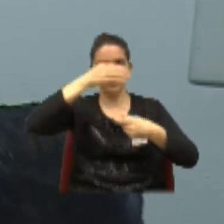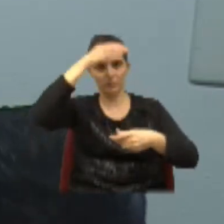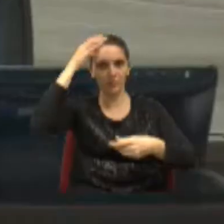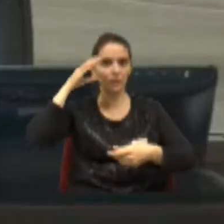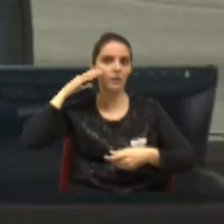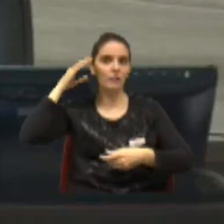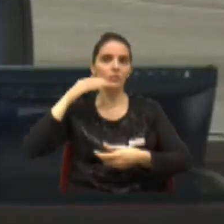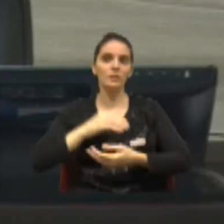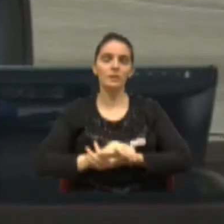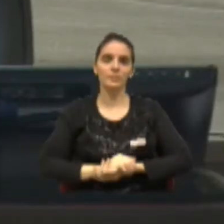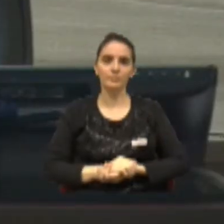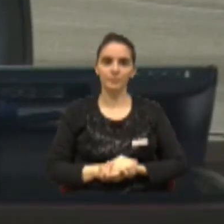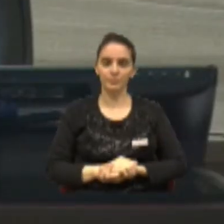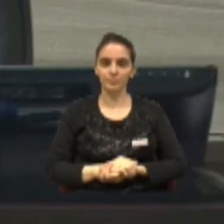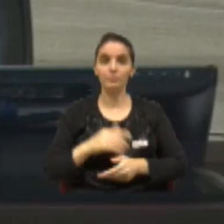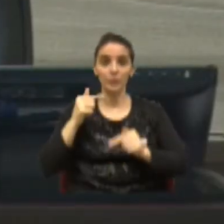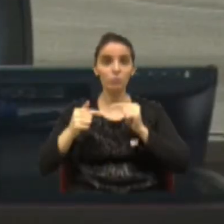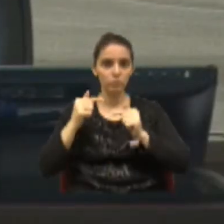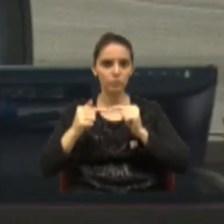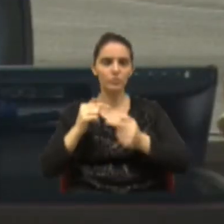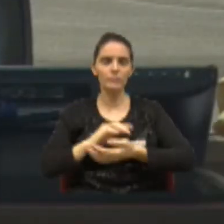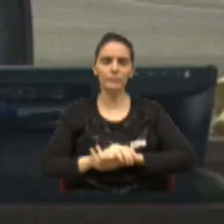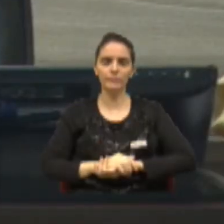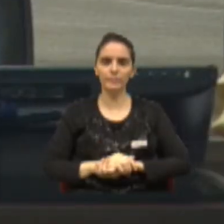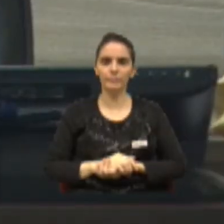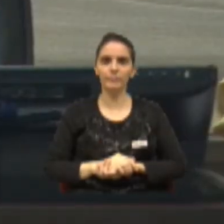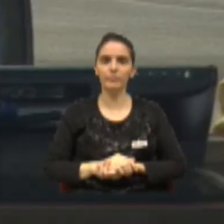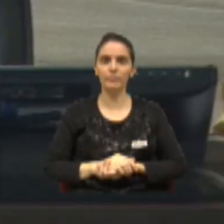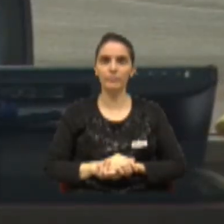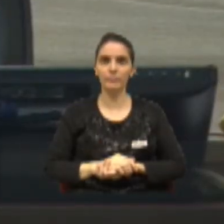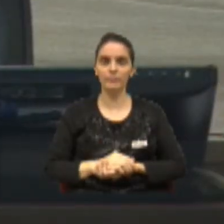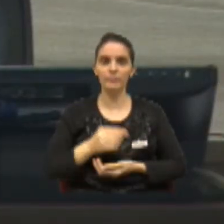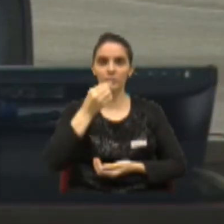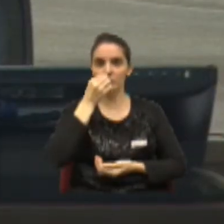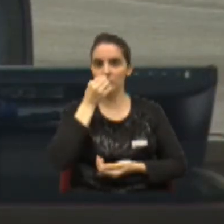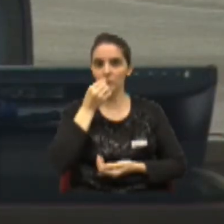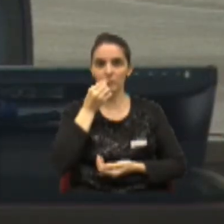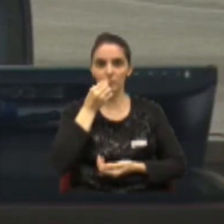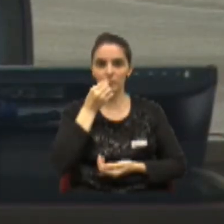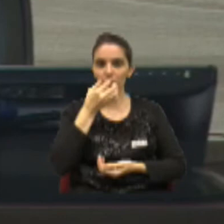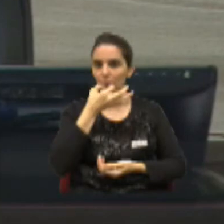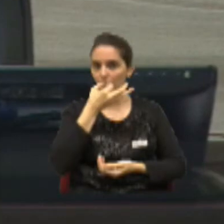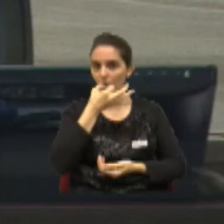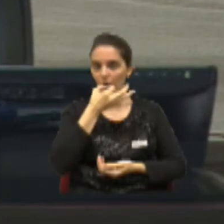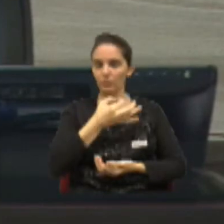Carolina. Continue a discussão. Desejo discutir, presidente. Com a palavra, vereador Estevão Nogueira.